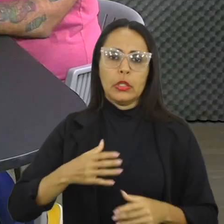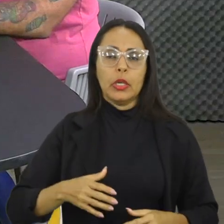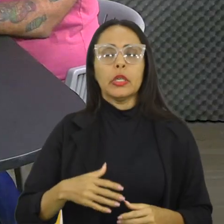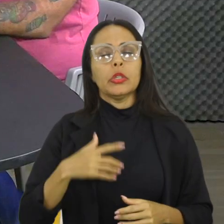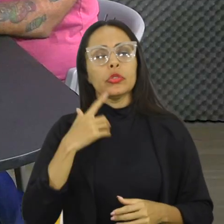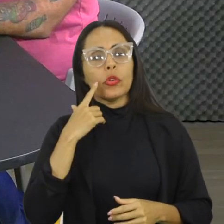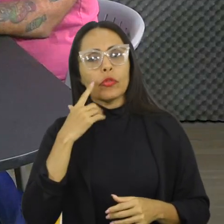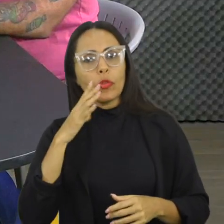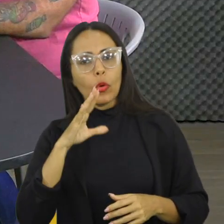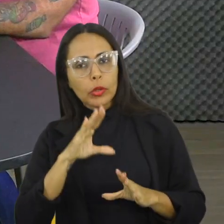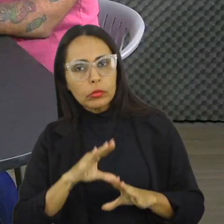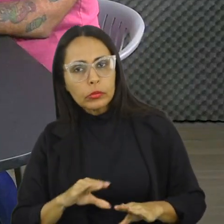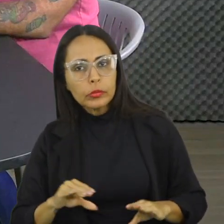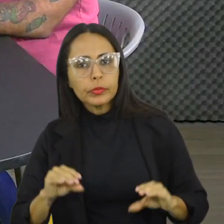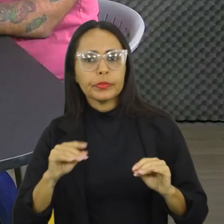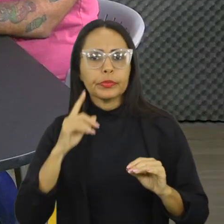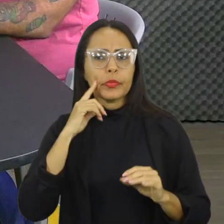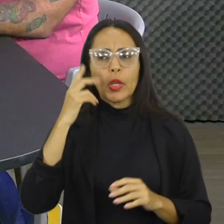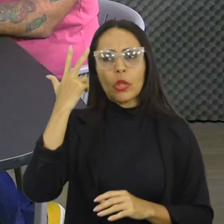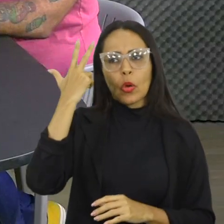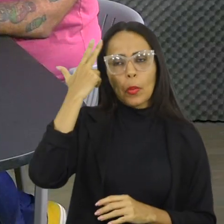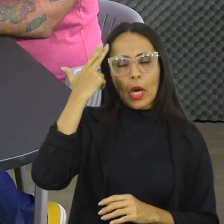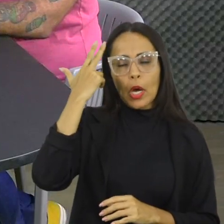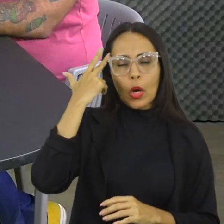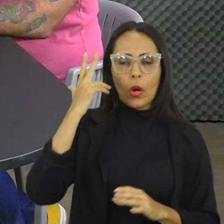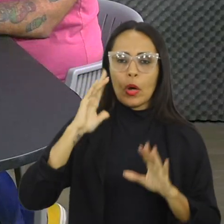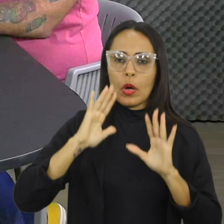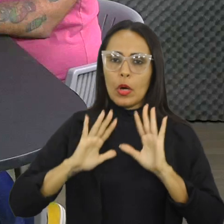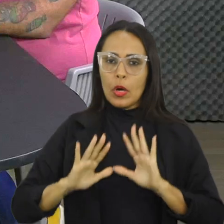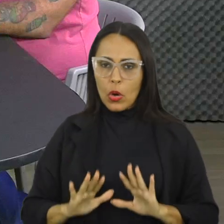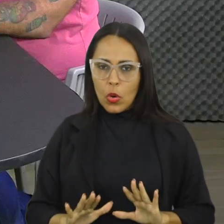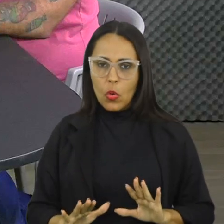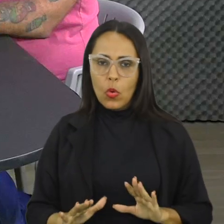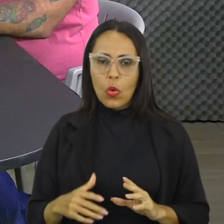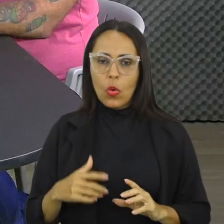Então, isso foi natural, entre aspas, não é?